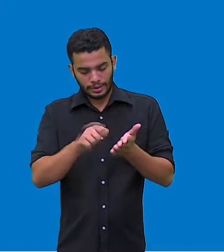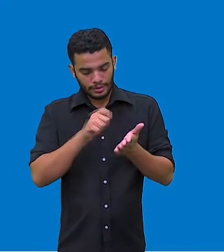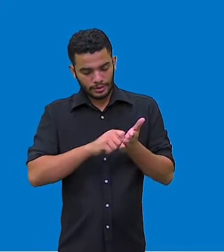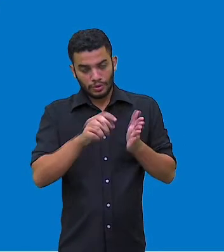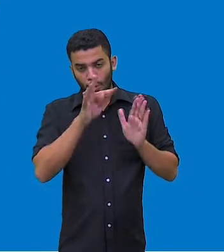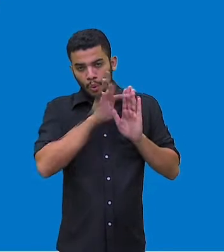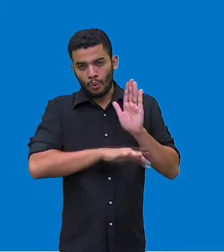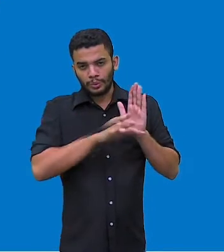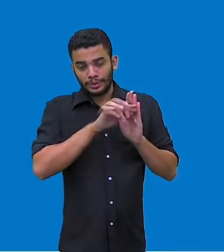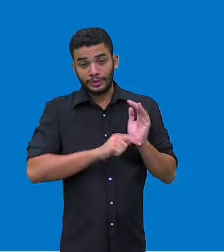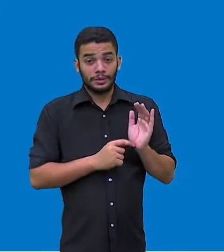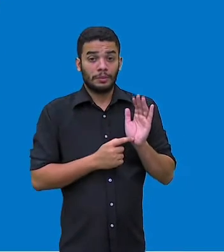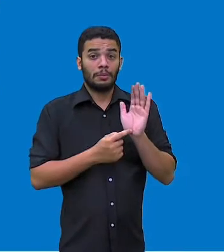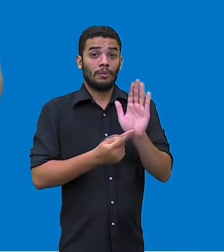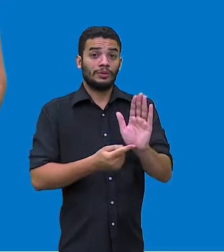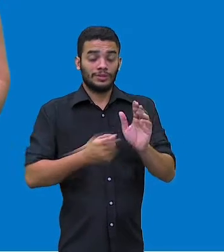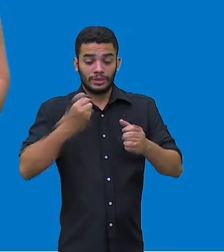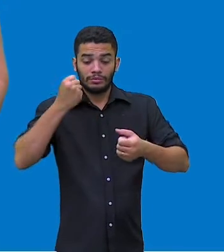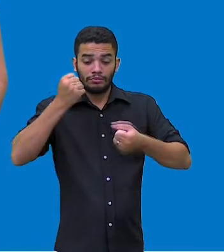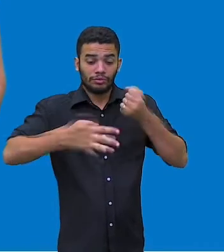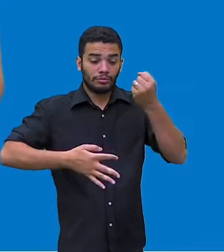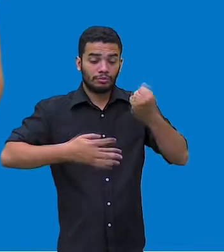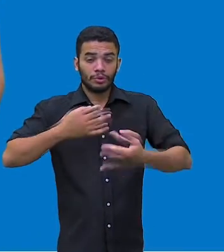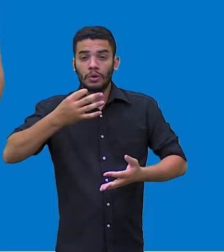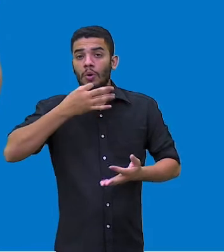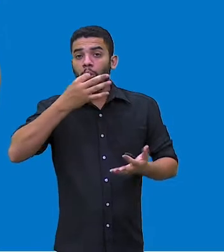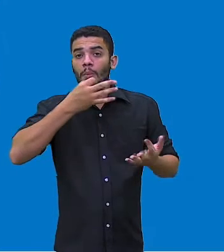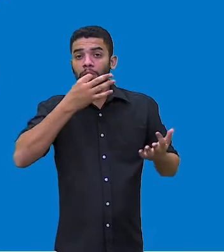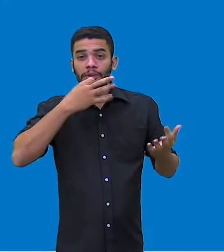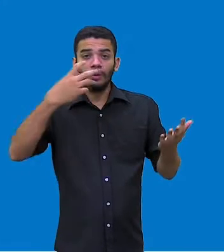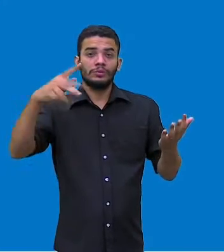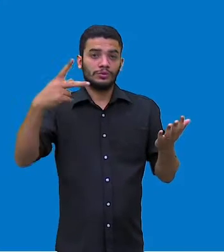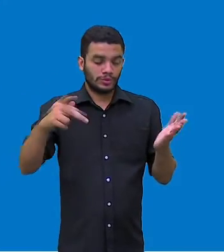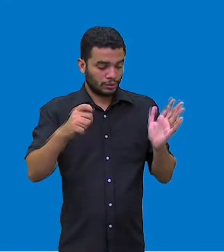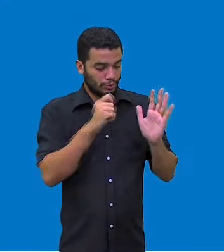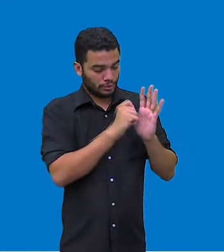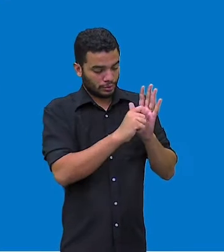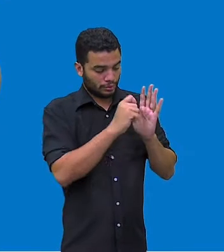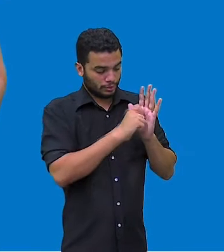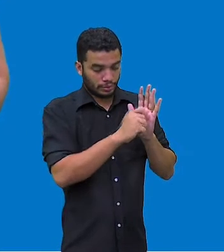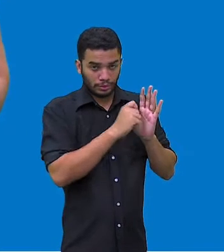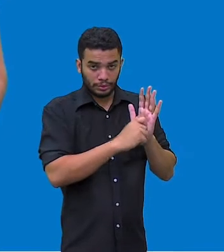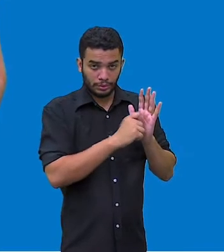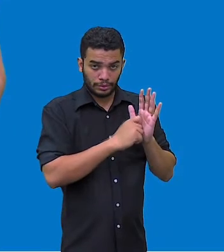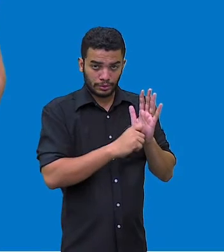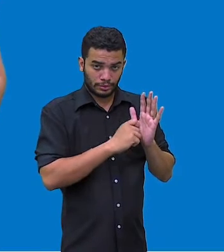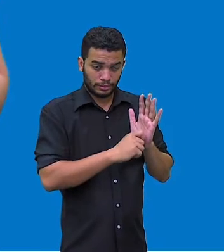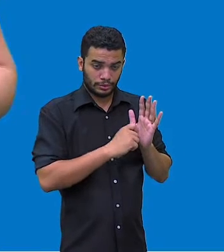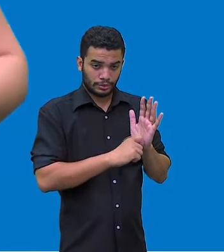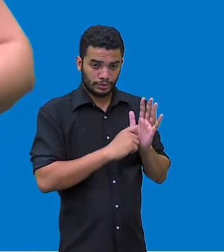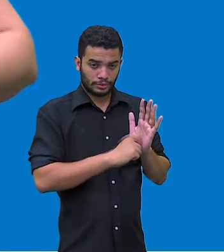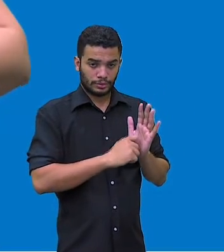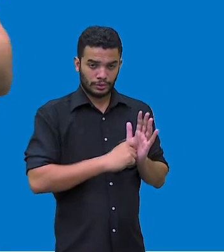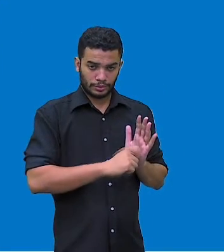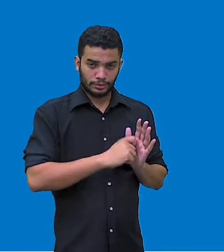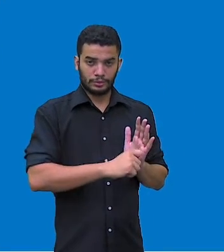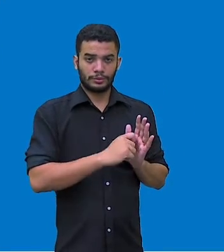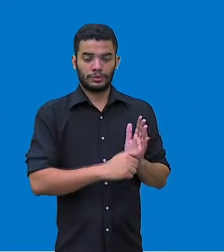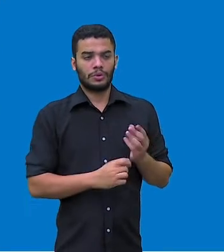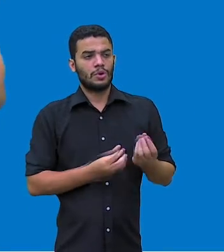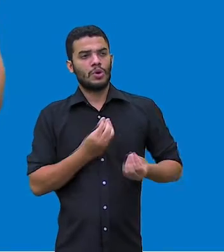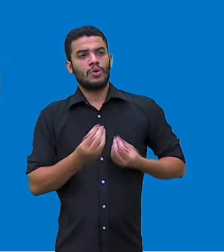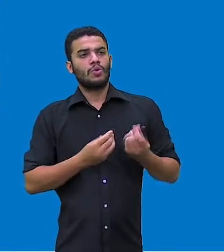é o momento de você argumentar, apresentar aí uma explicação do seu posicionamento. Você vai adotar